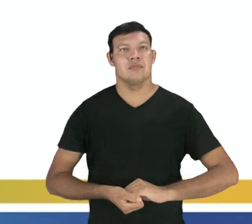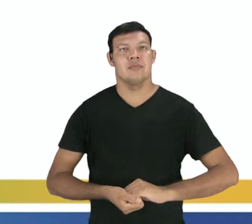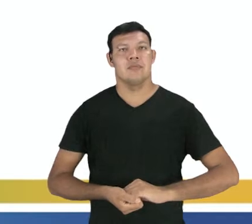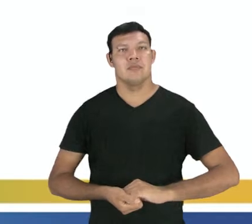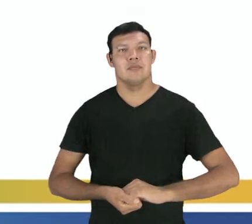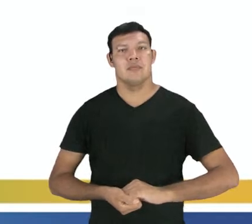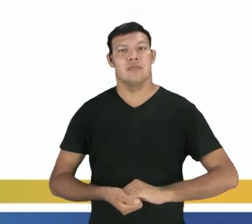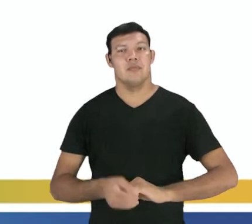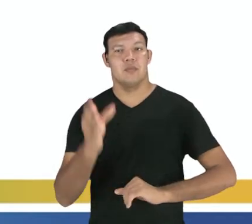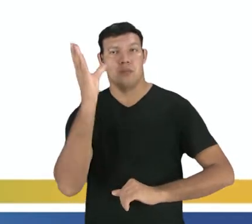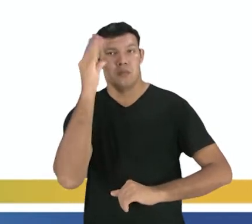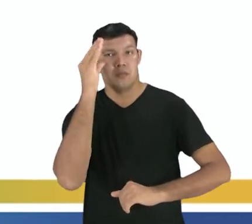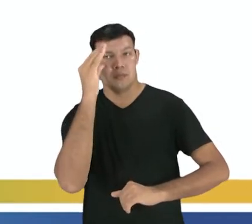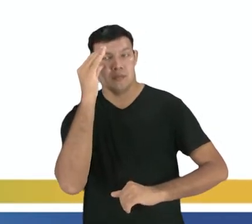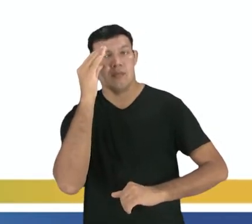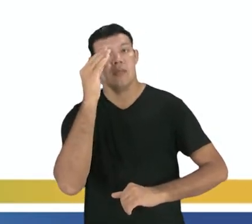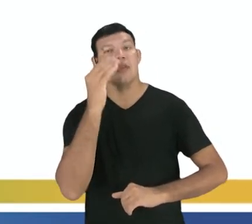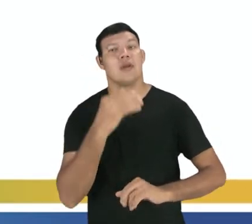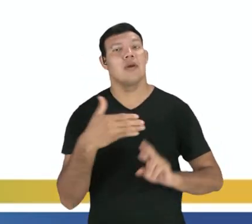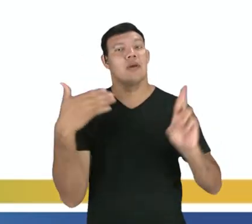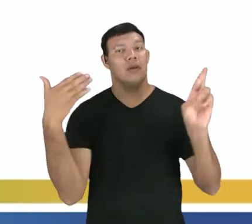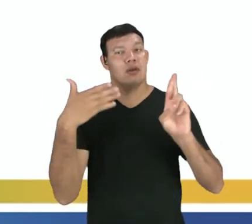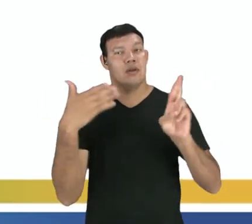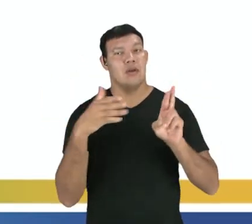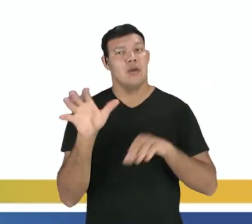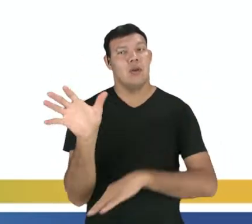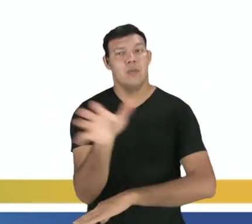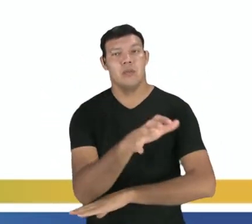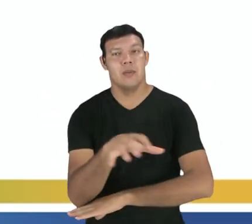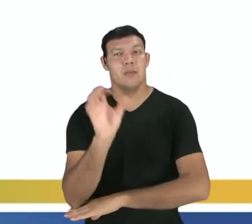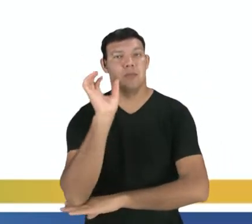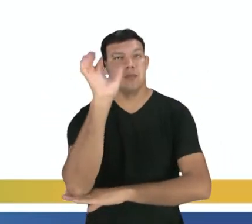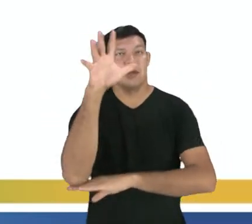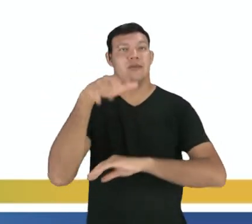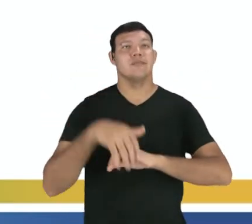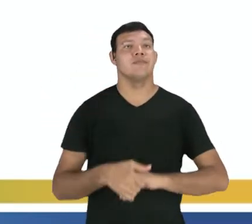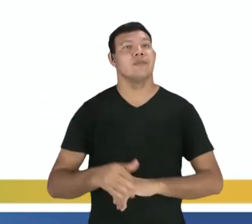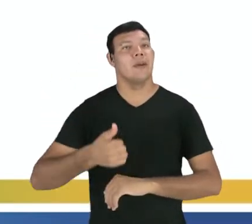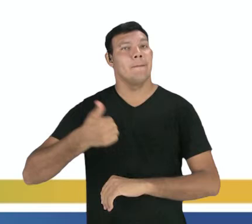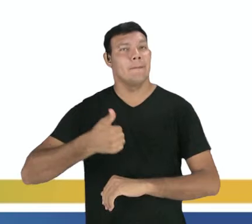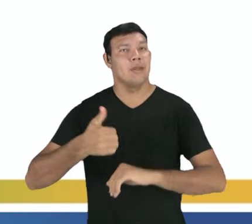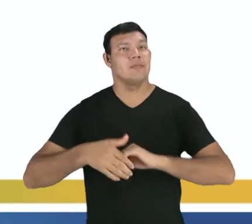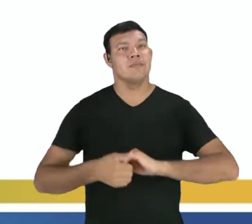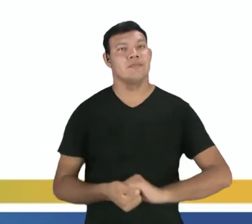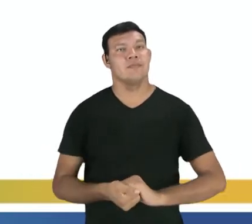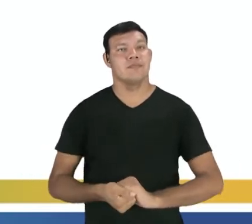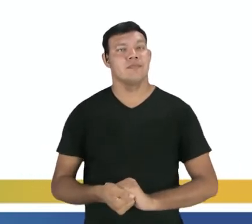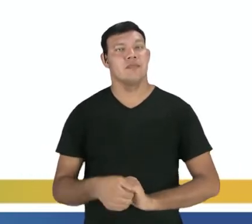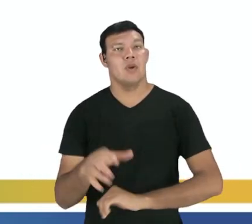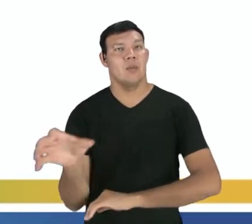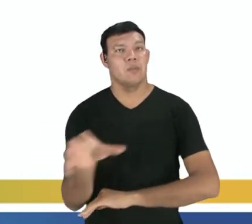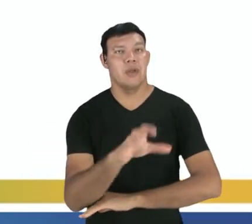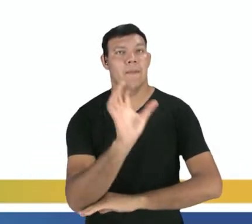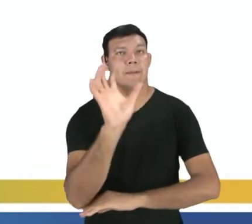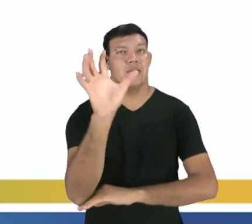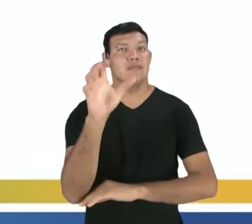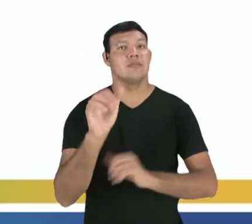2 curiosidades sobre basketball. A primeira, basketball became an Olympic sport